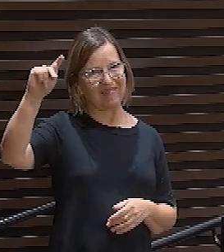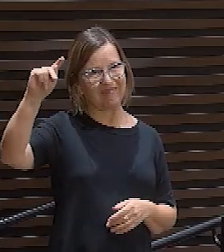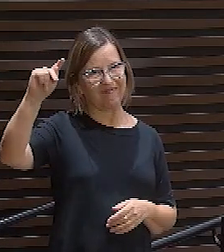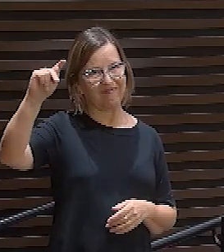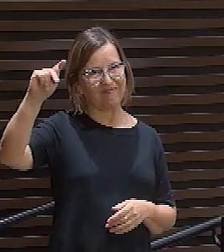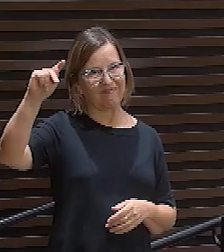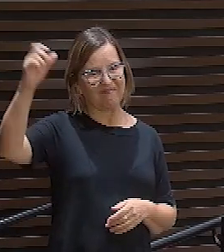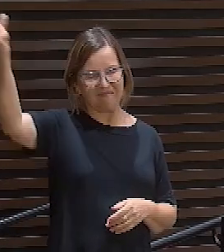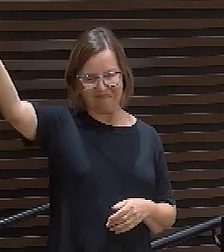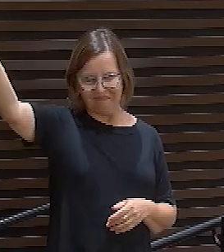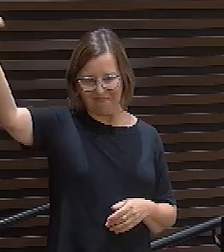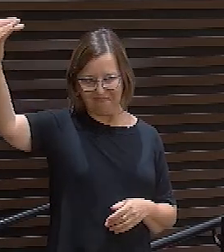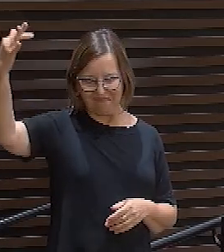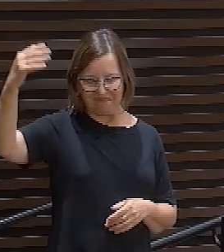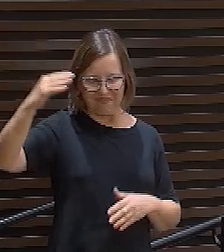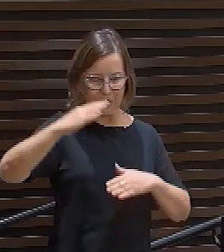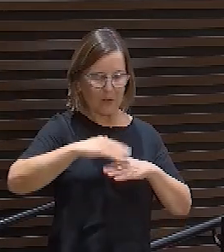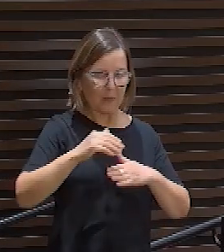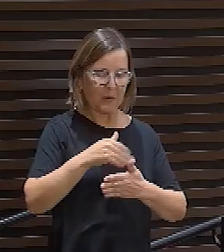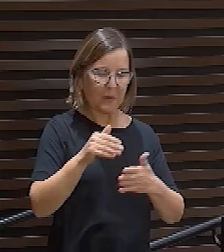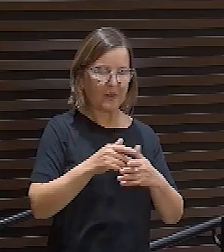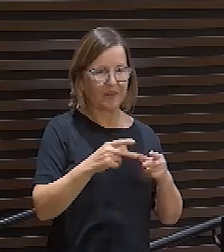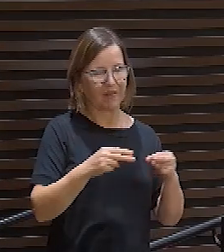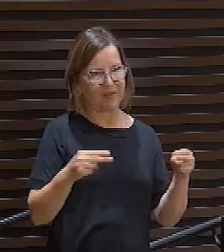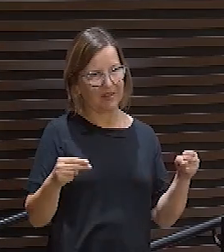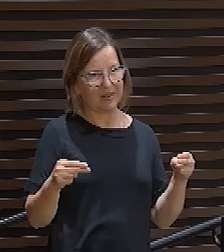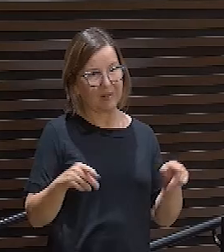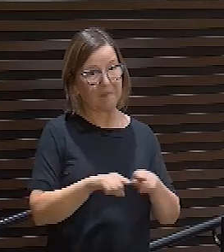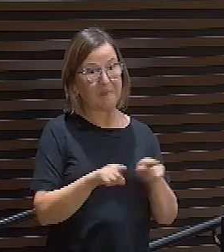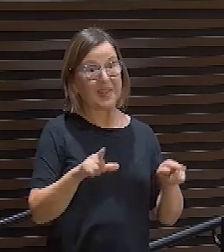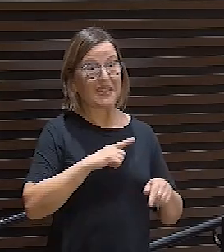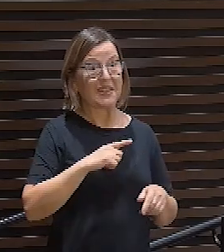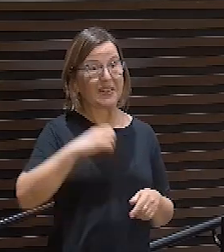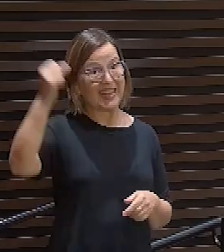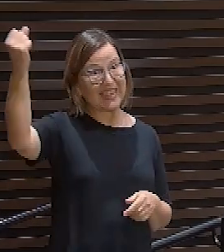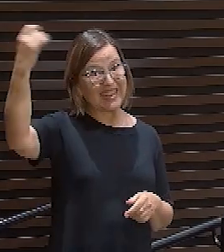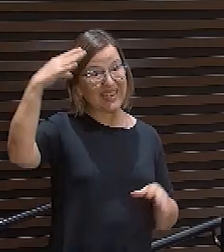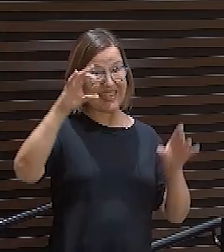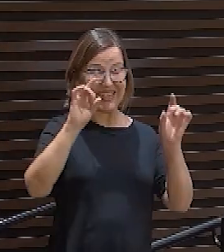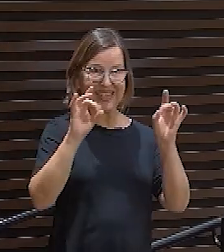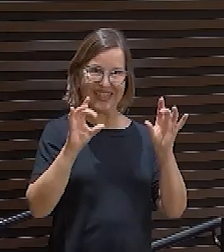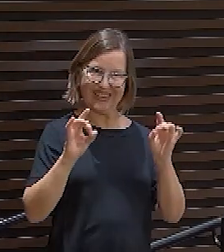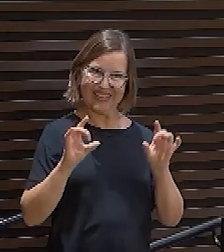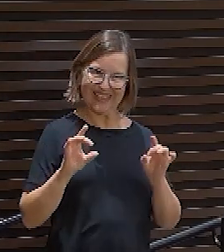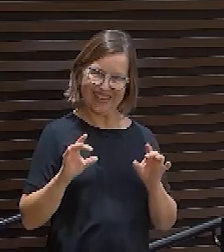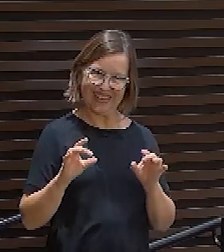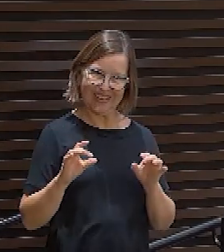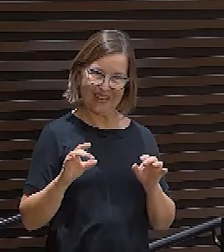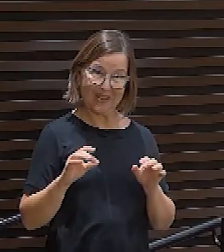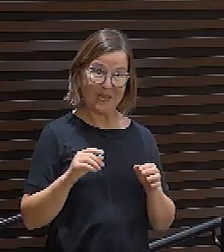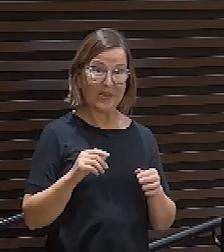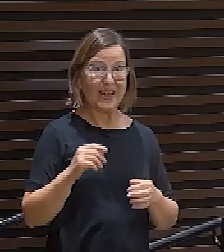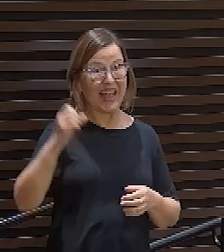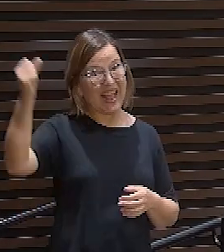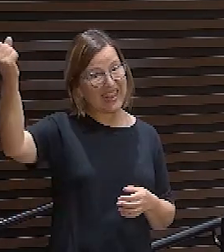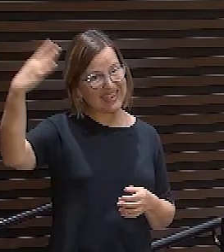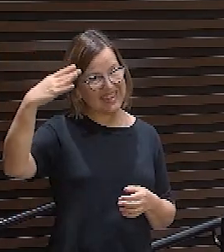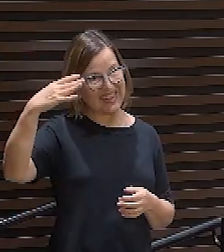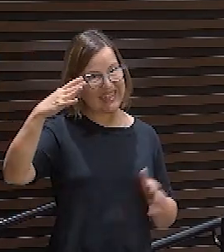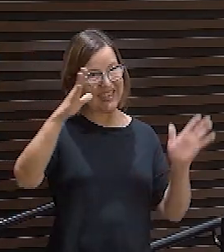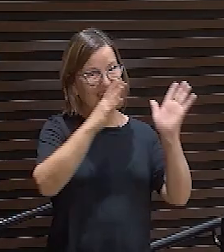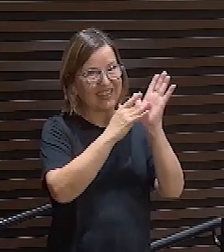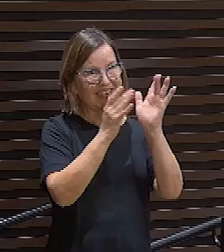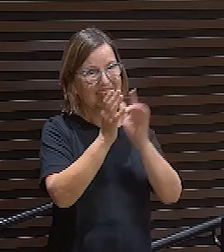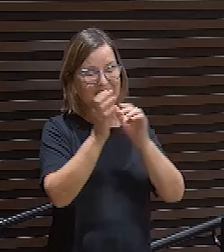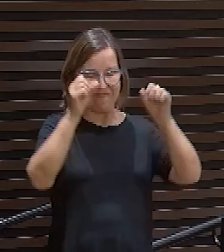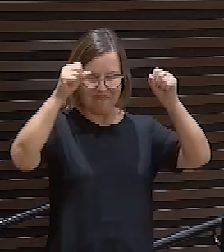as coisas, mas existe uma graça especial, uma graça que Ele derrama aos seus, uma graça que Ele dá